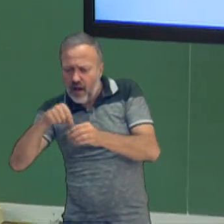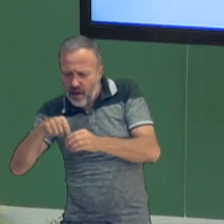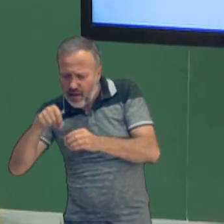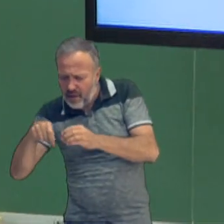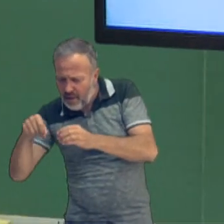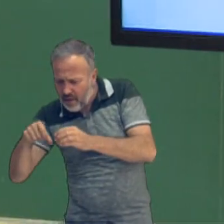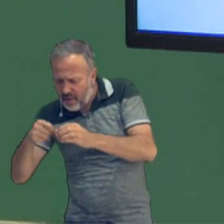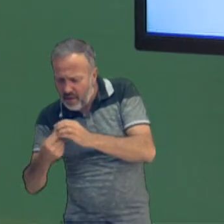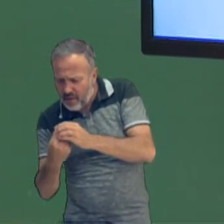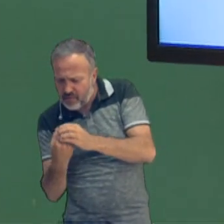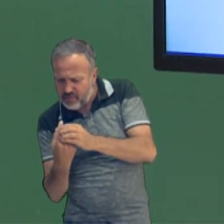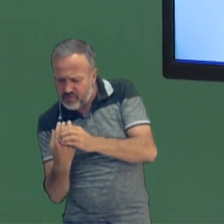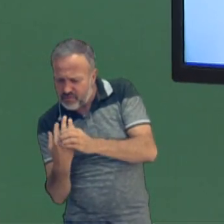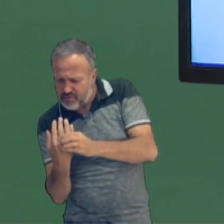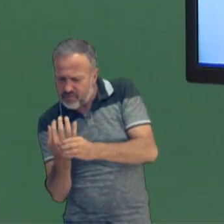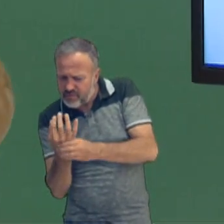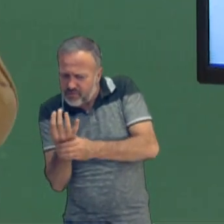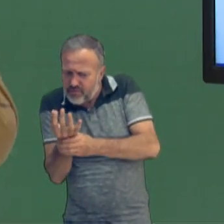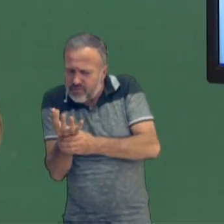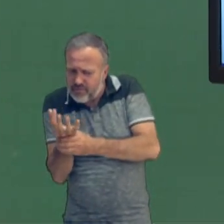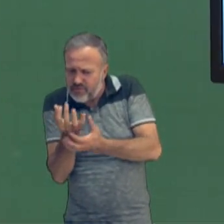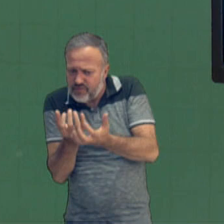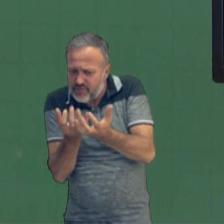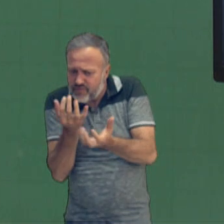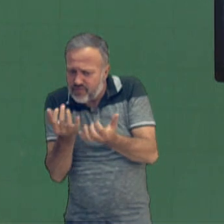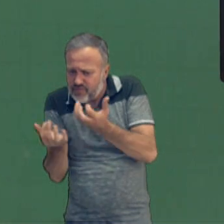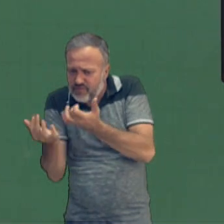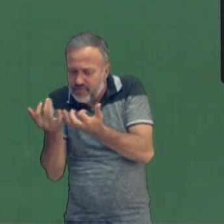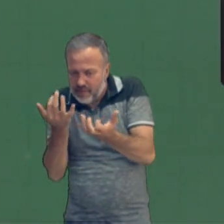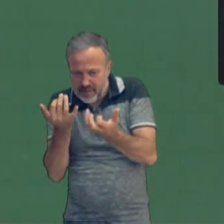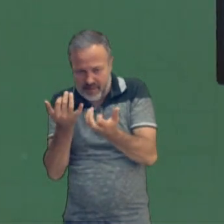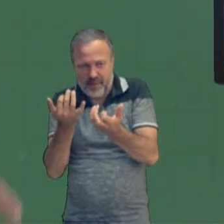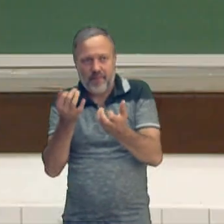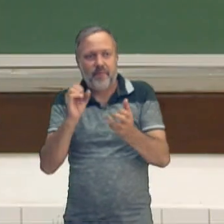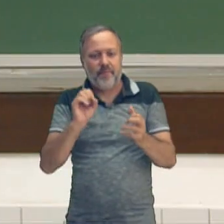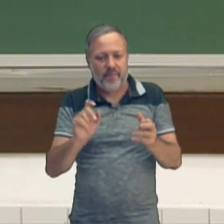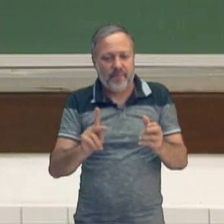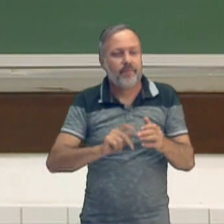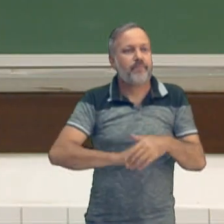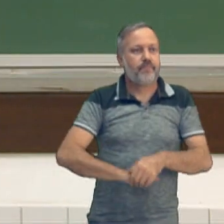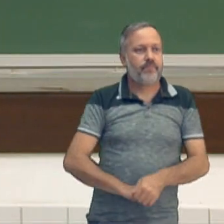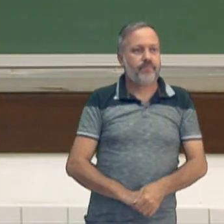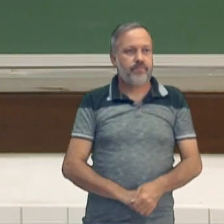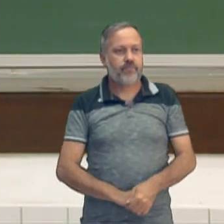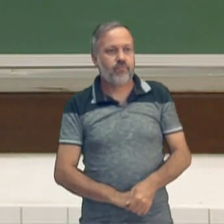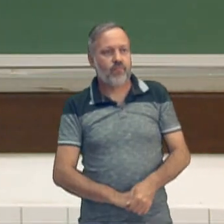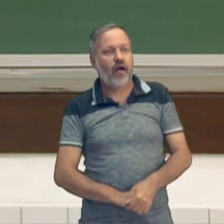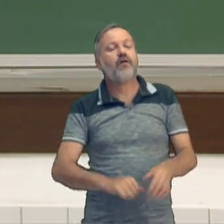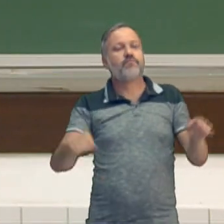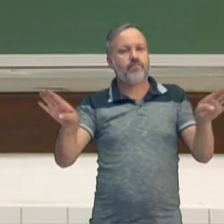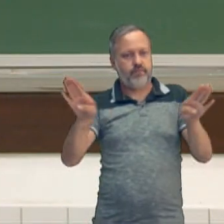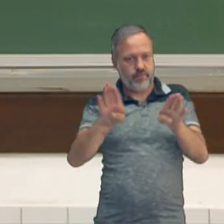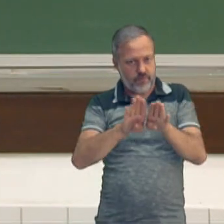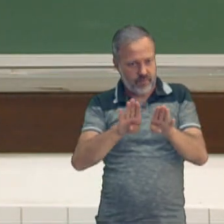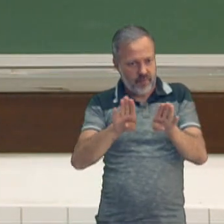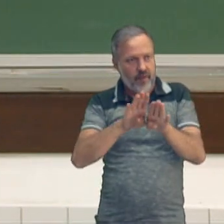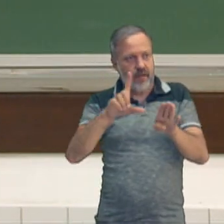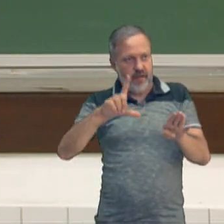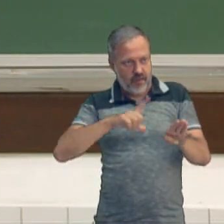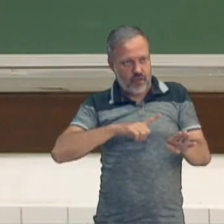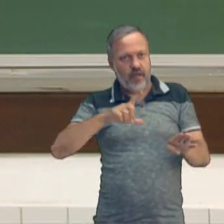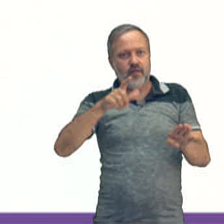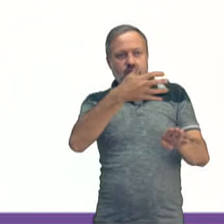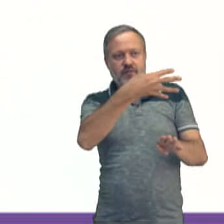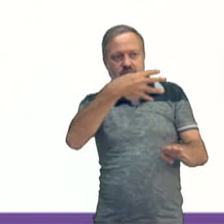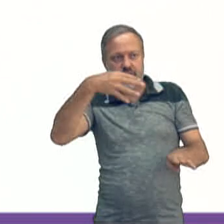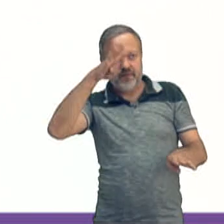mas dominavam um elaborado calendário muito útil, muito prático. Havia, então, 2 tempos neste